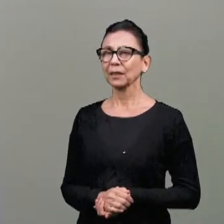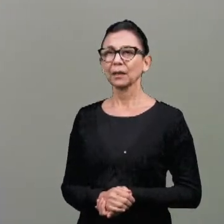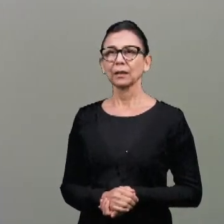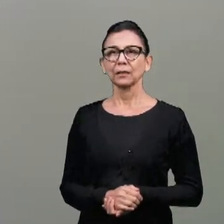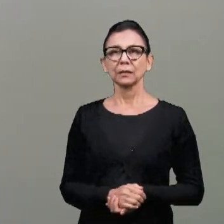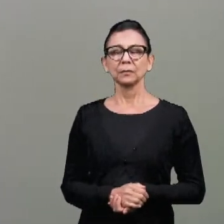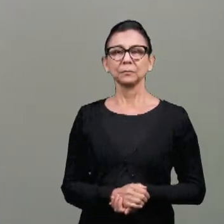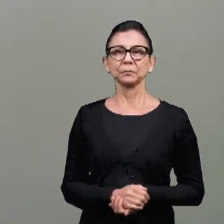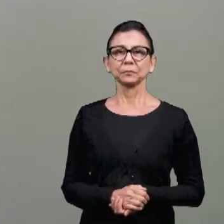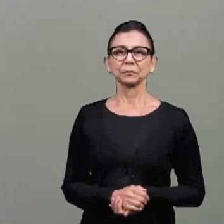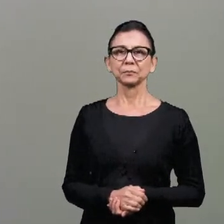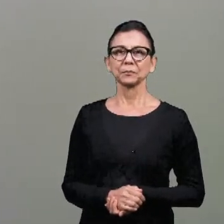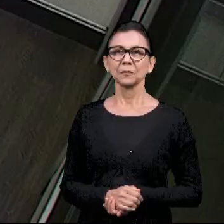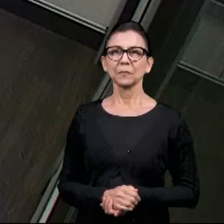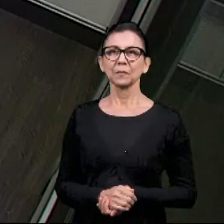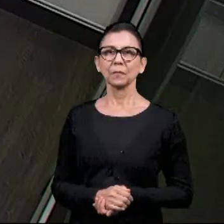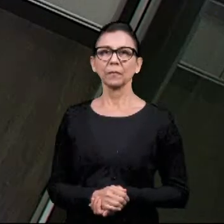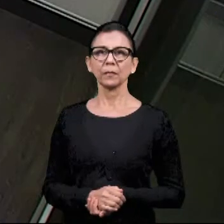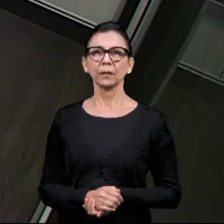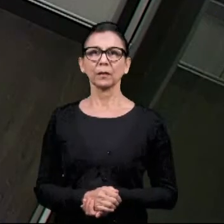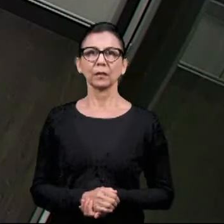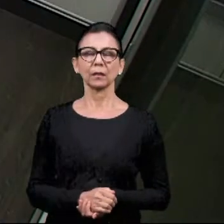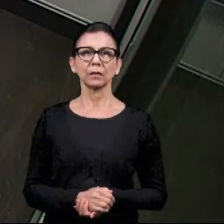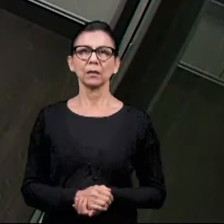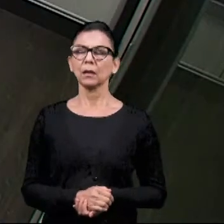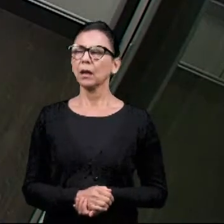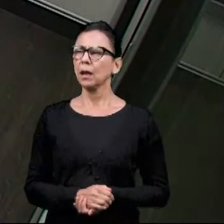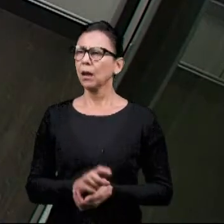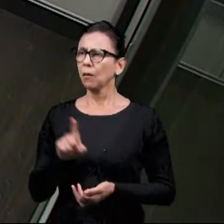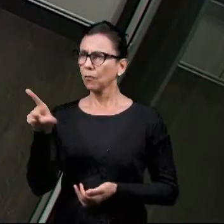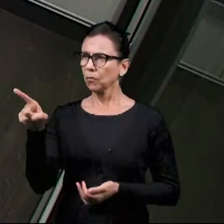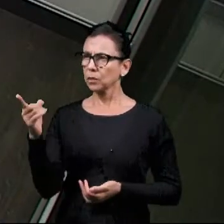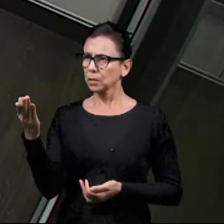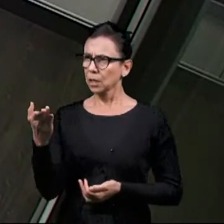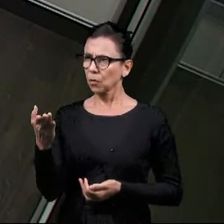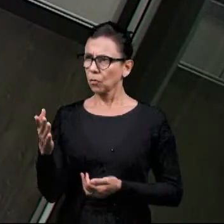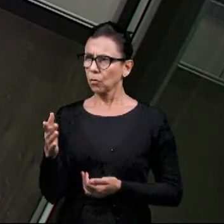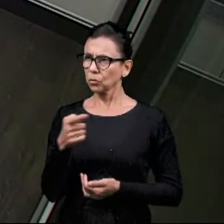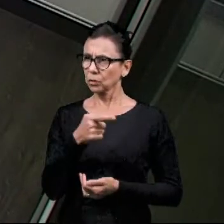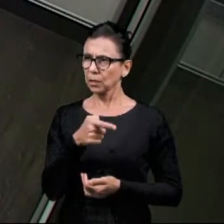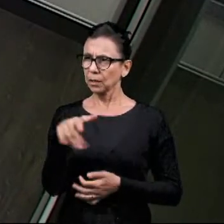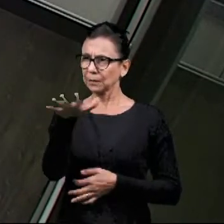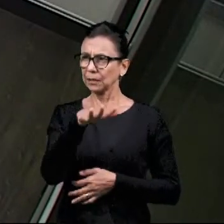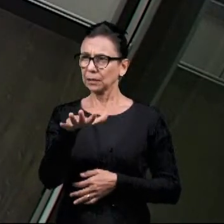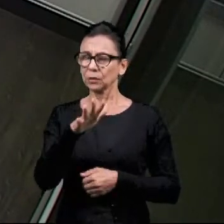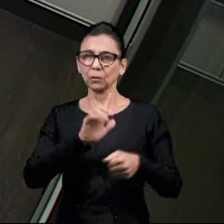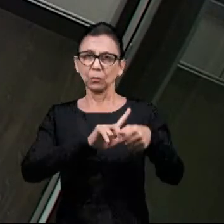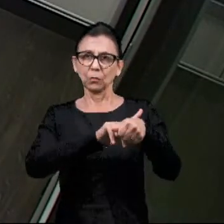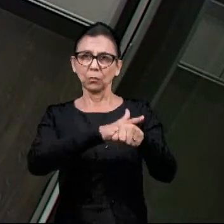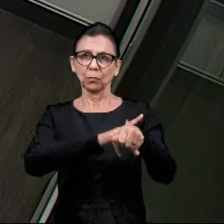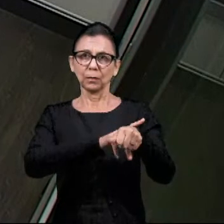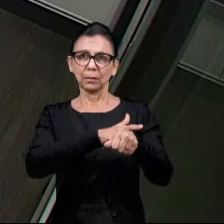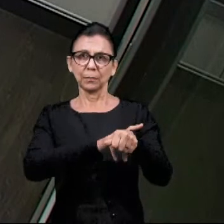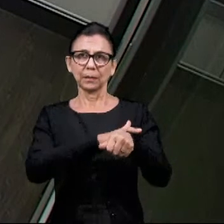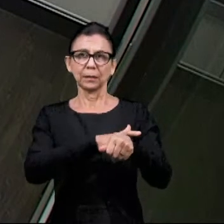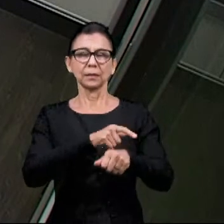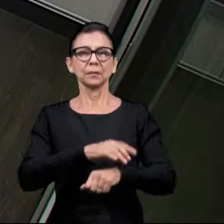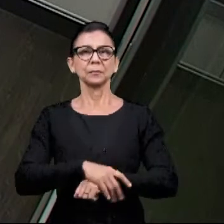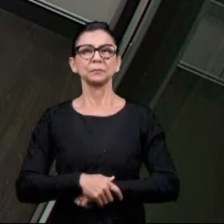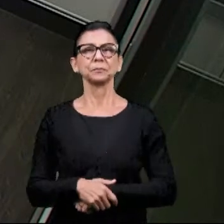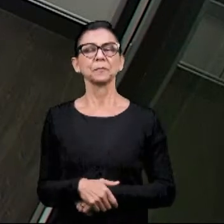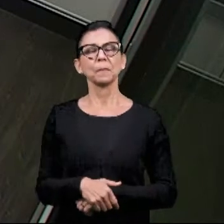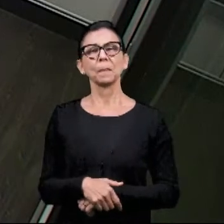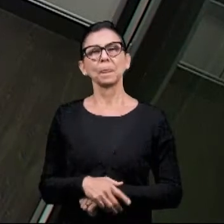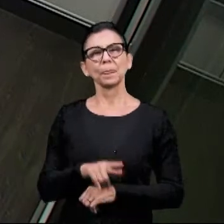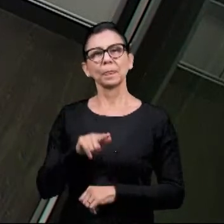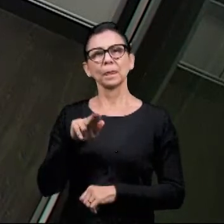você hoje está numa região ali em Guarapari. Né? Guarapari, para você que talvez não saiba, é uma